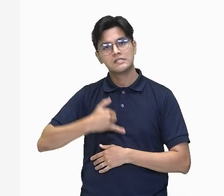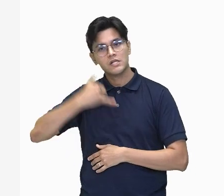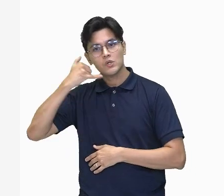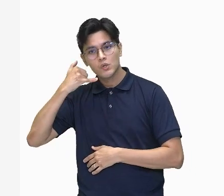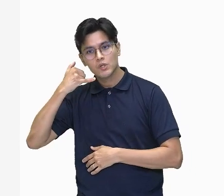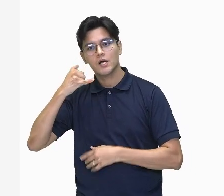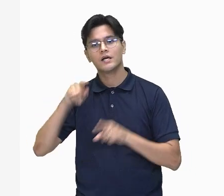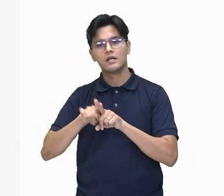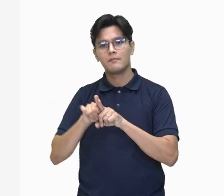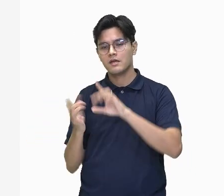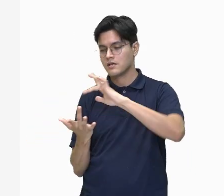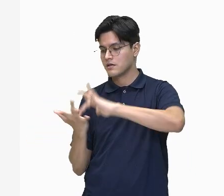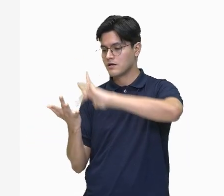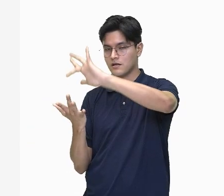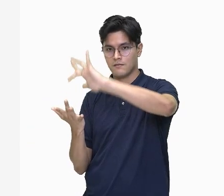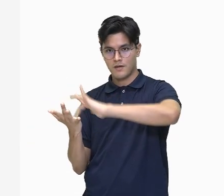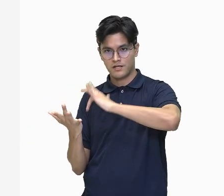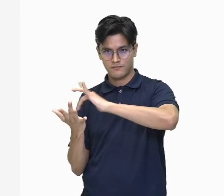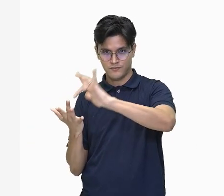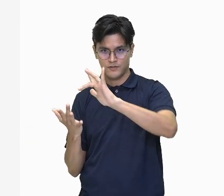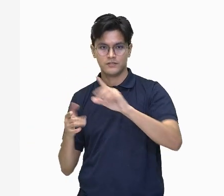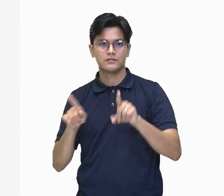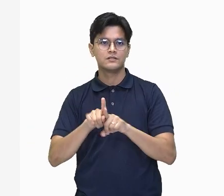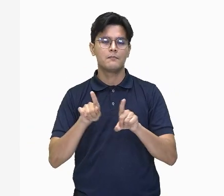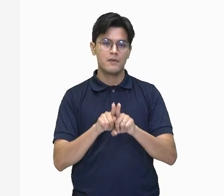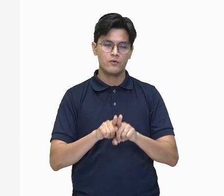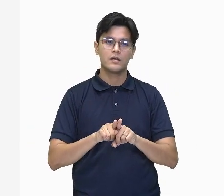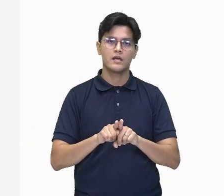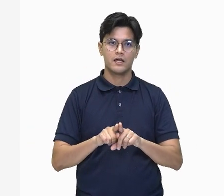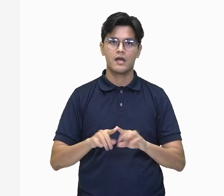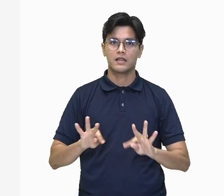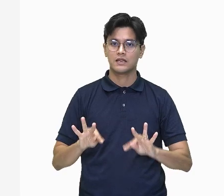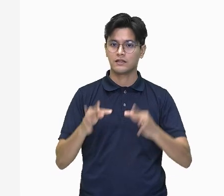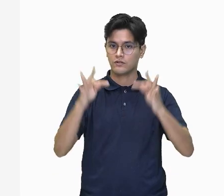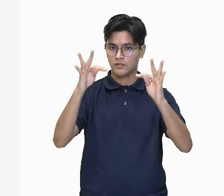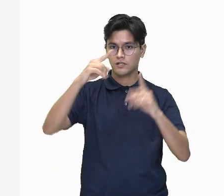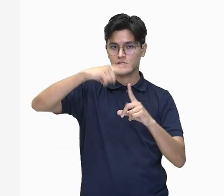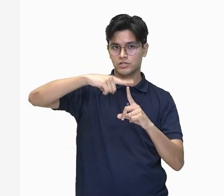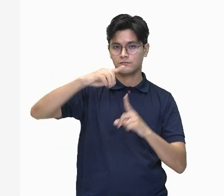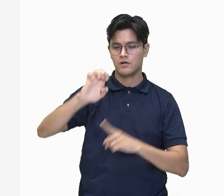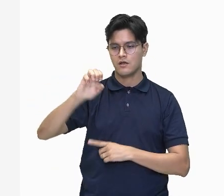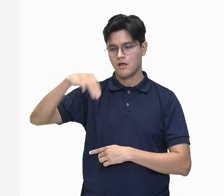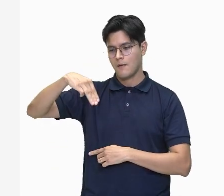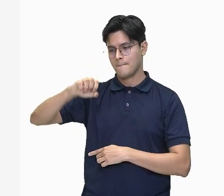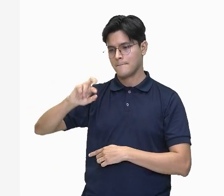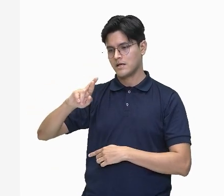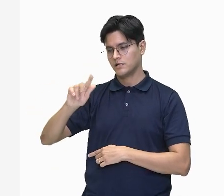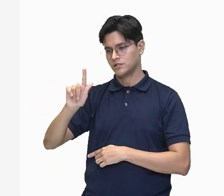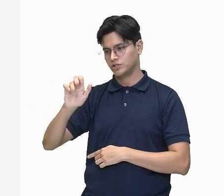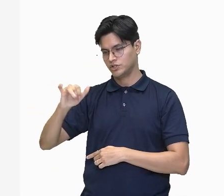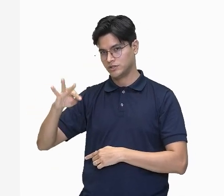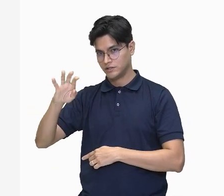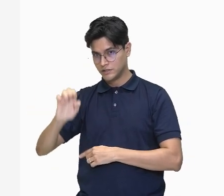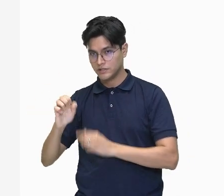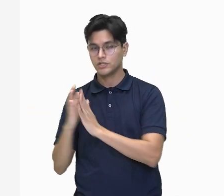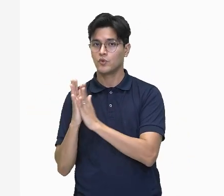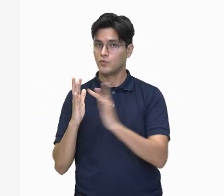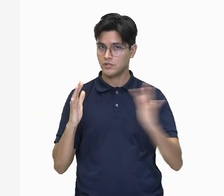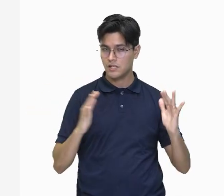também as tecnologias emergentes, como, por exemplo, a inteligência artificial,